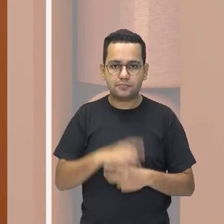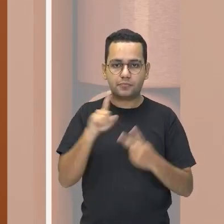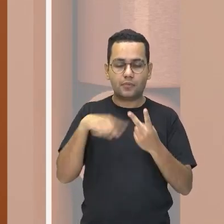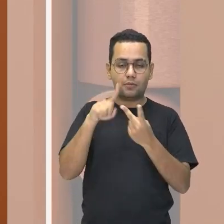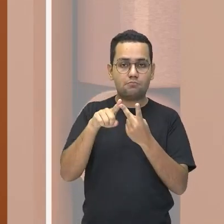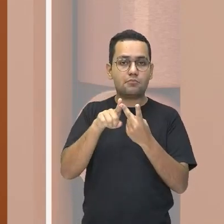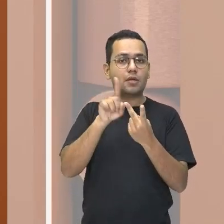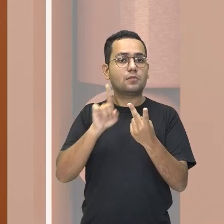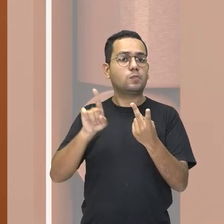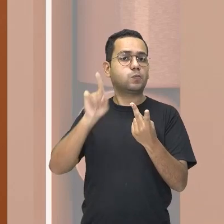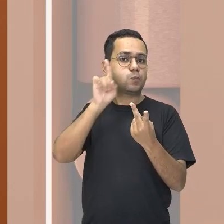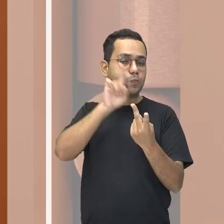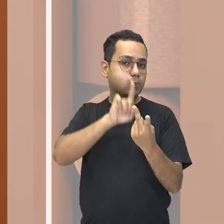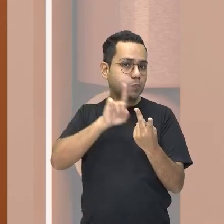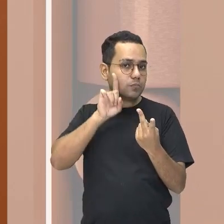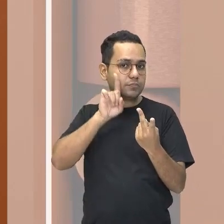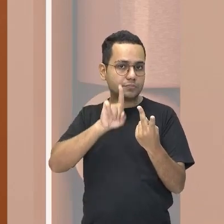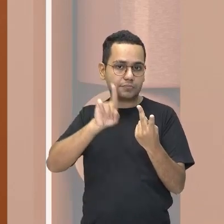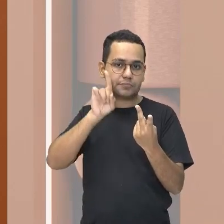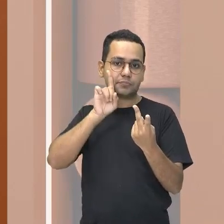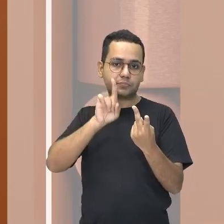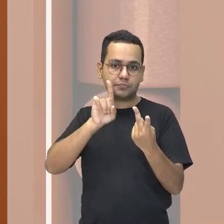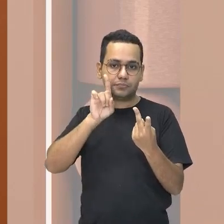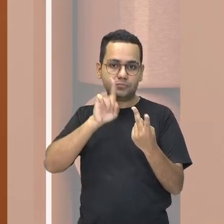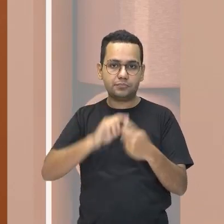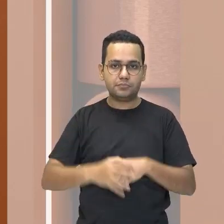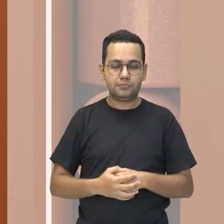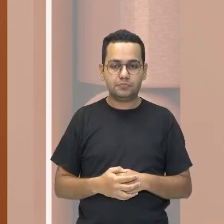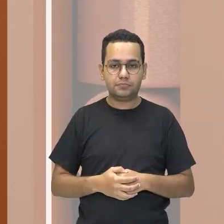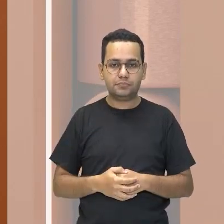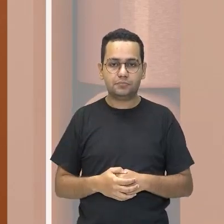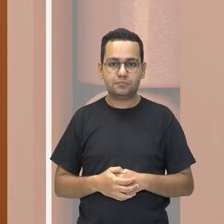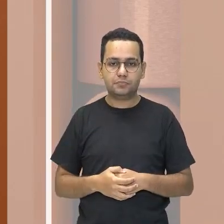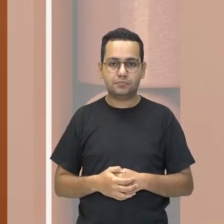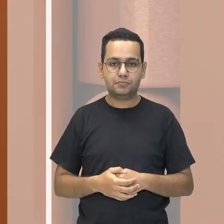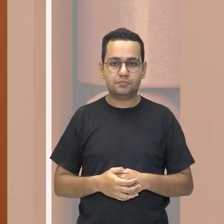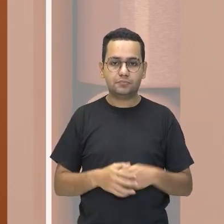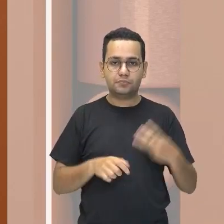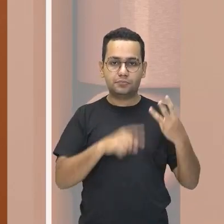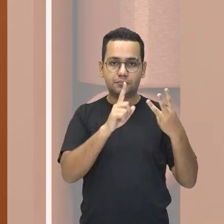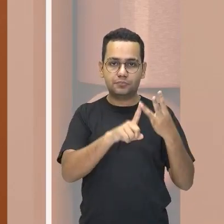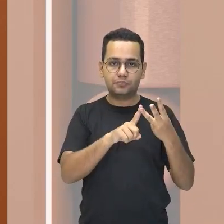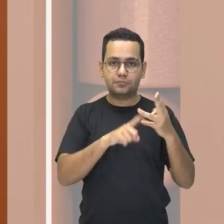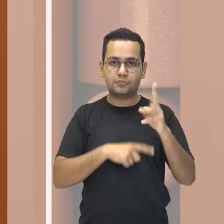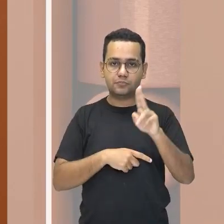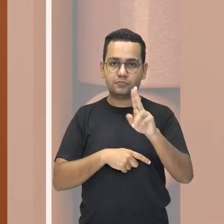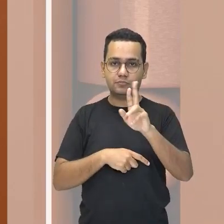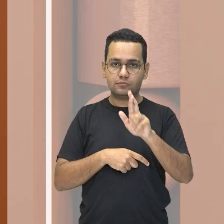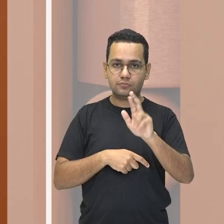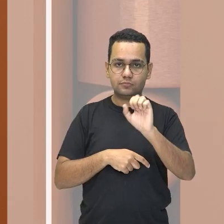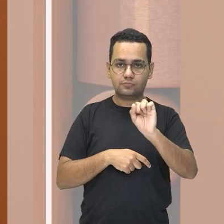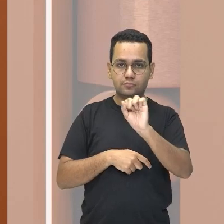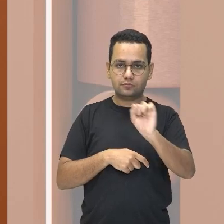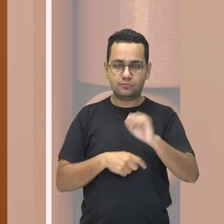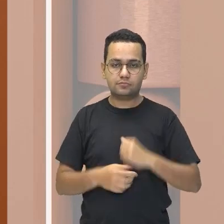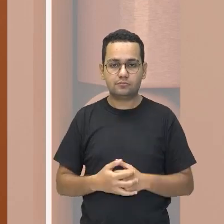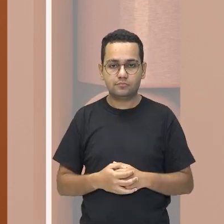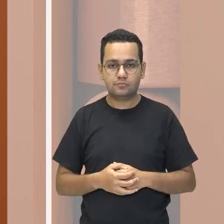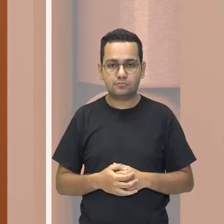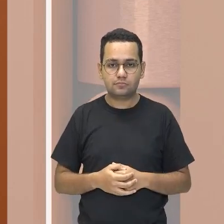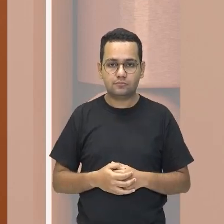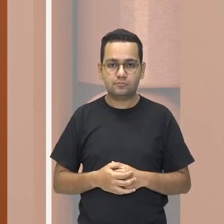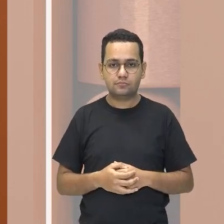que entrariam no conflito em 42, e os soviéticos. Galera, eram